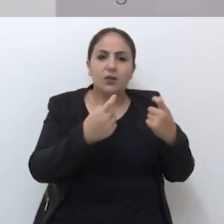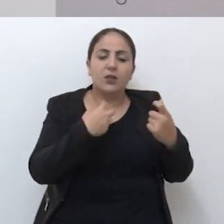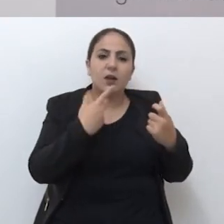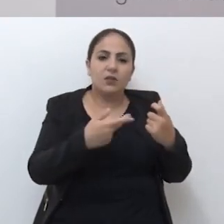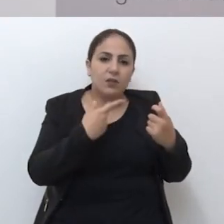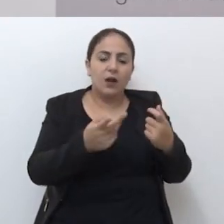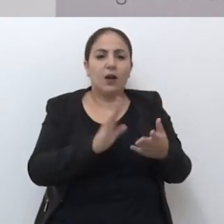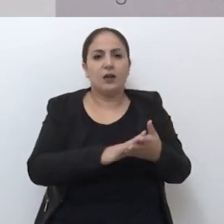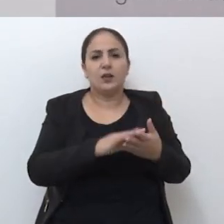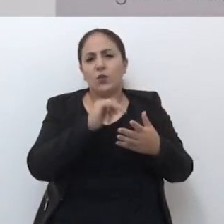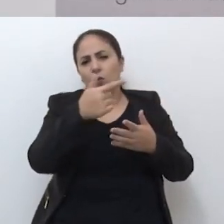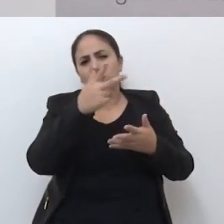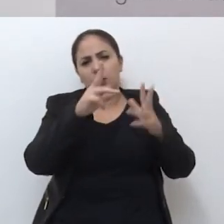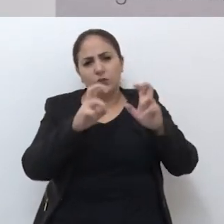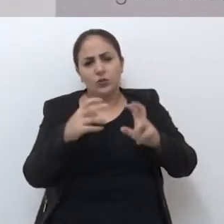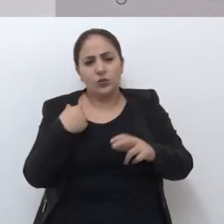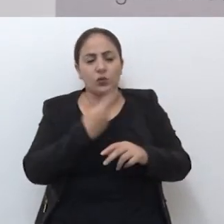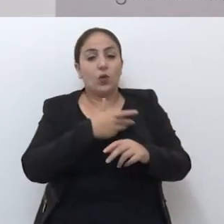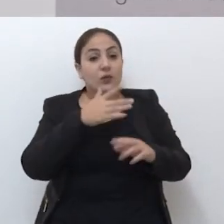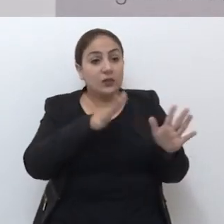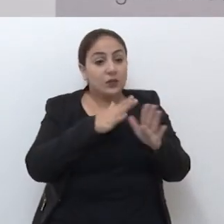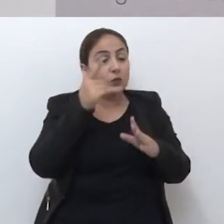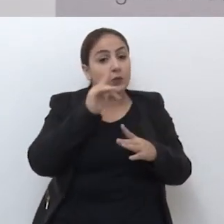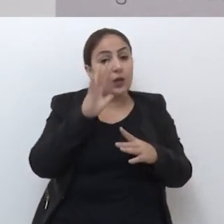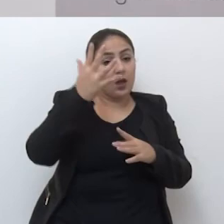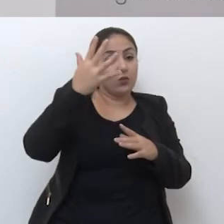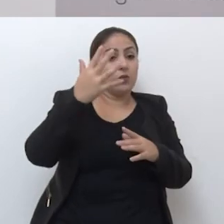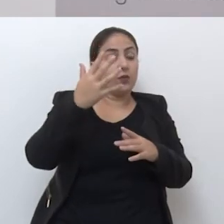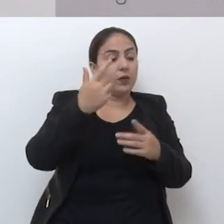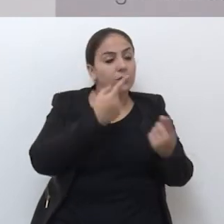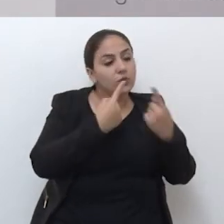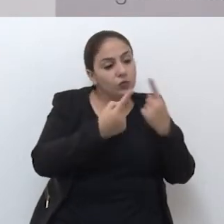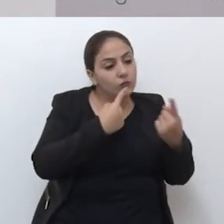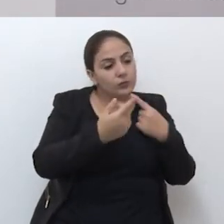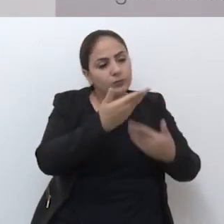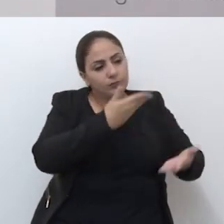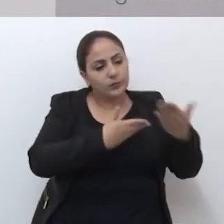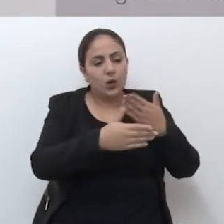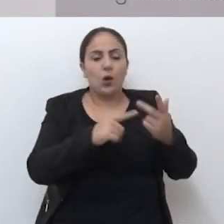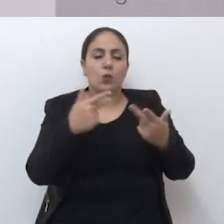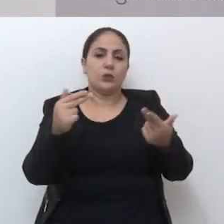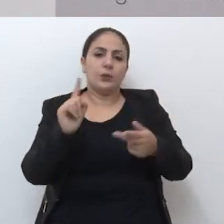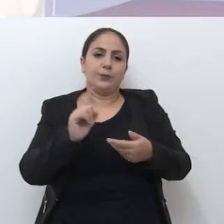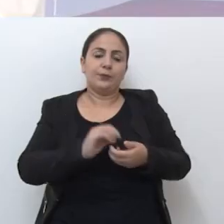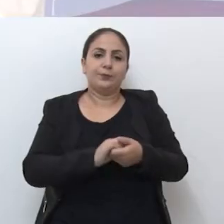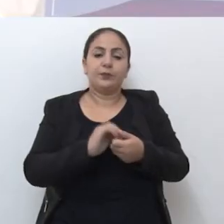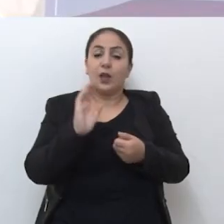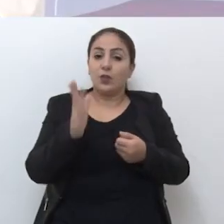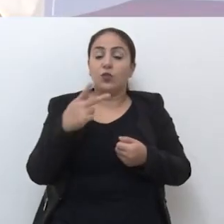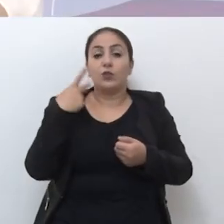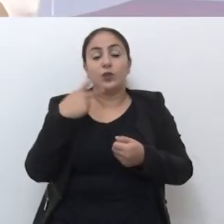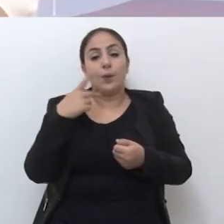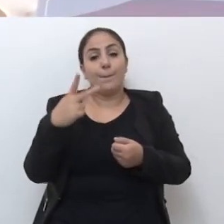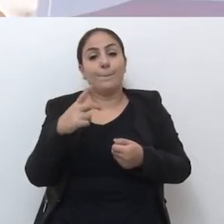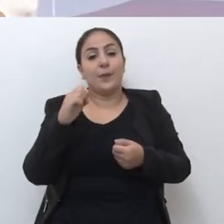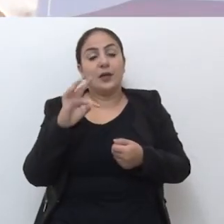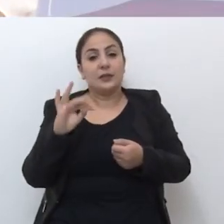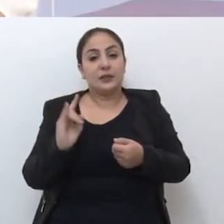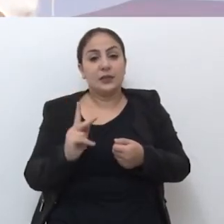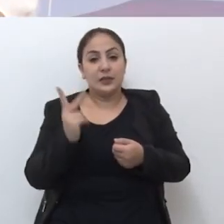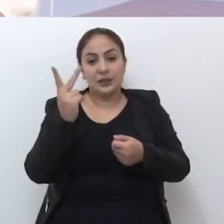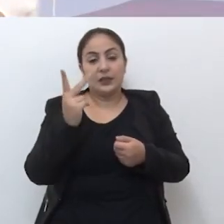aí que, alguns casos, conseguimos resolver através do diálogo, da mediação e outros não. Já o vereador